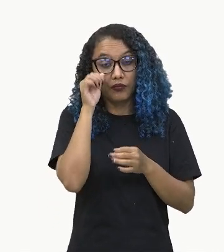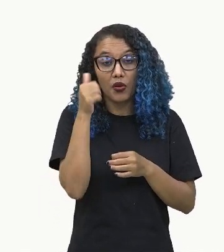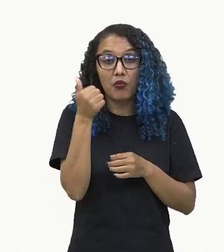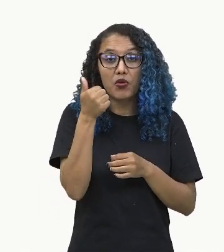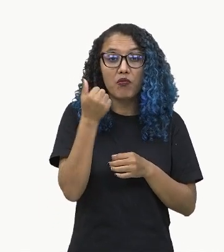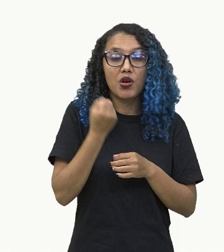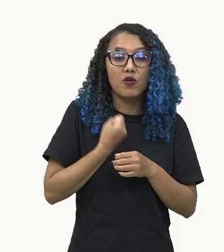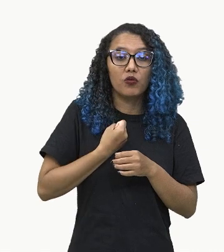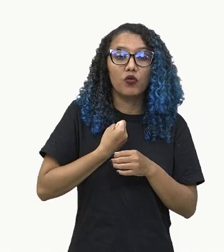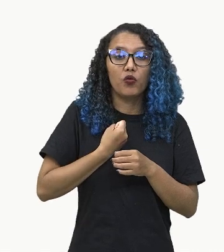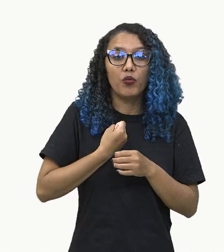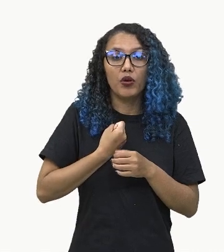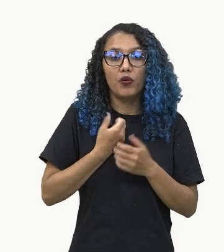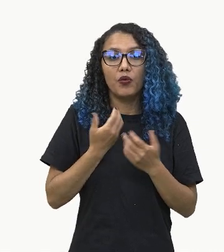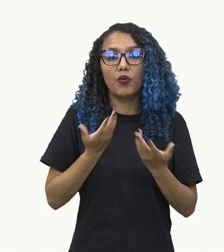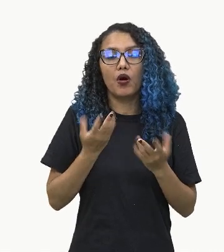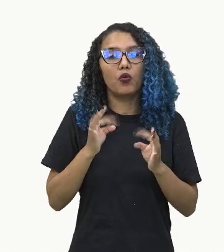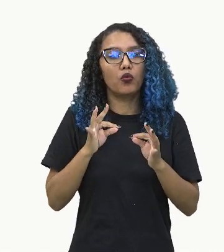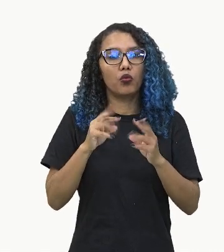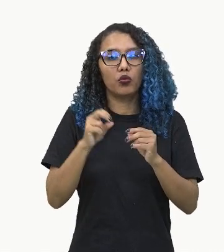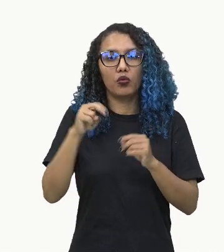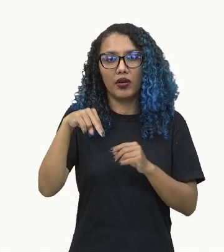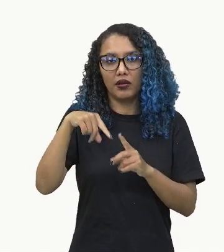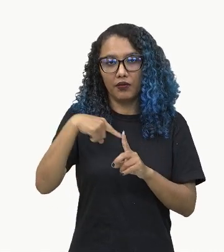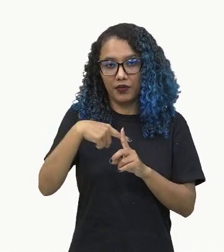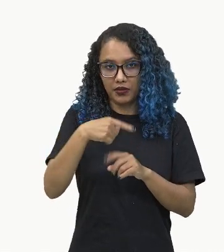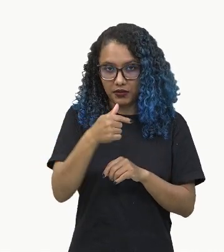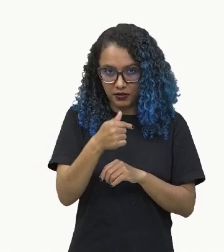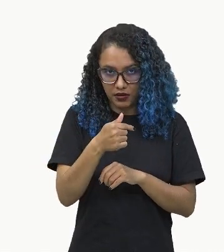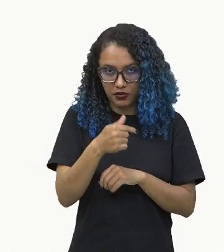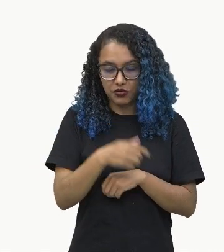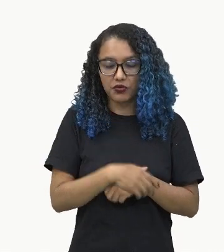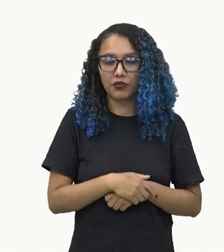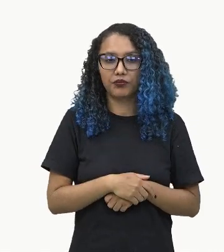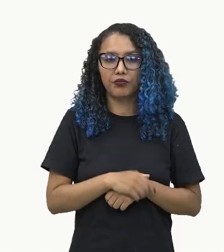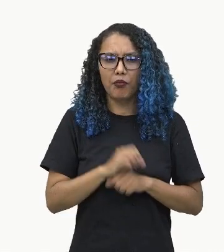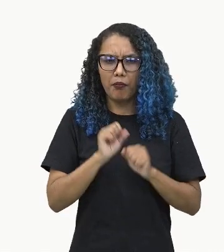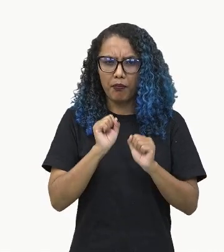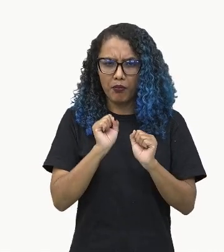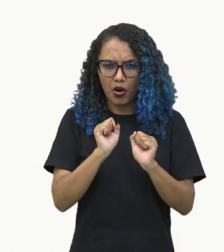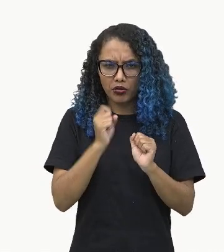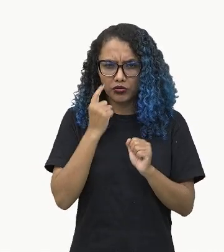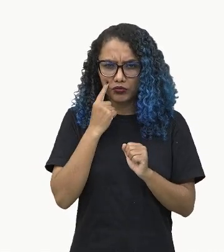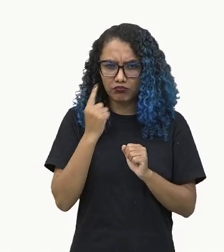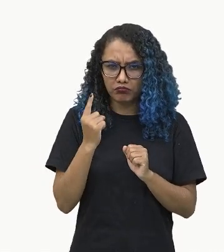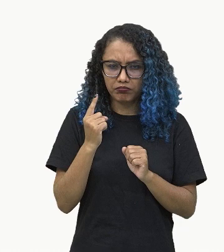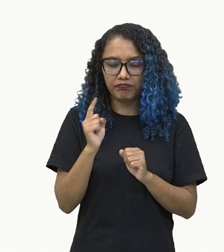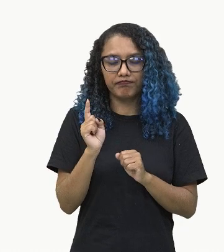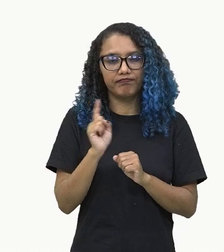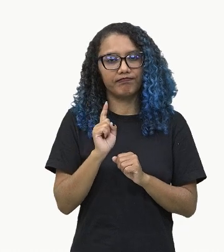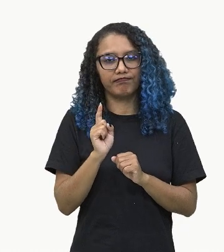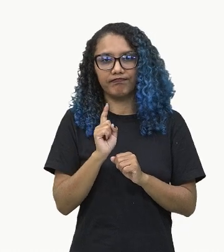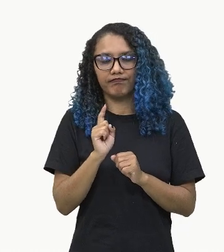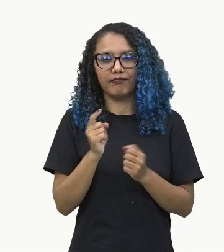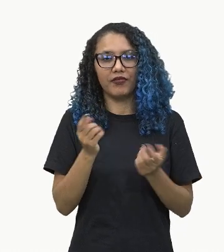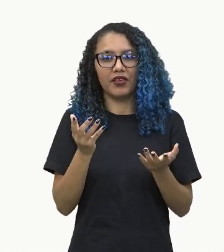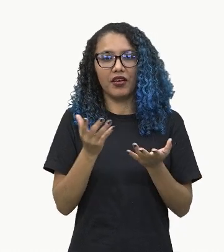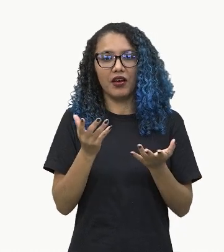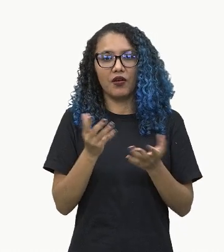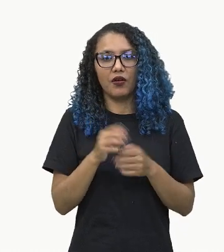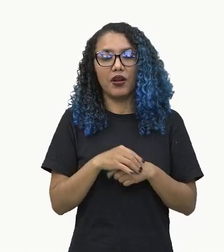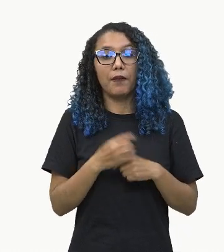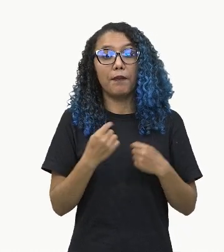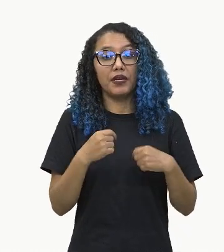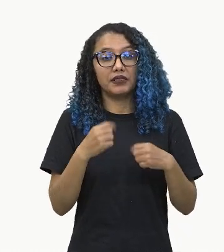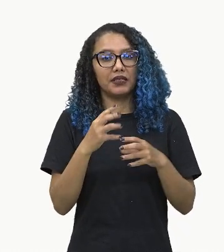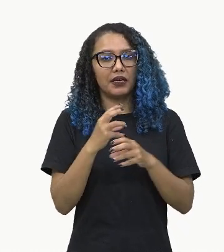é todo n mais 7, tá? Professor, eu posso deixar assim? Não, agora a gente vai fazer o que der para